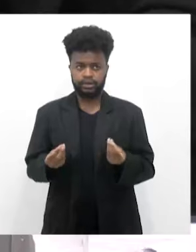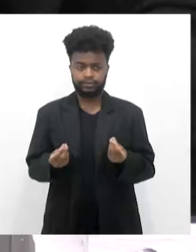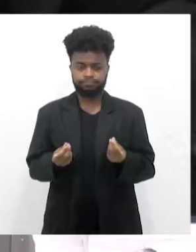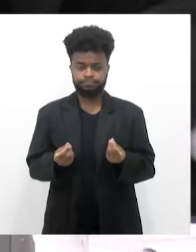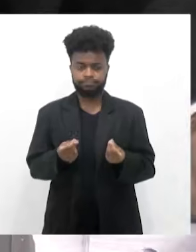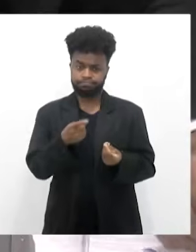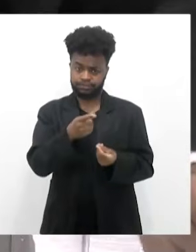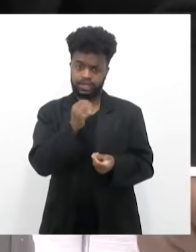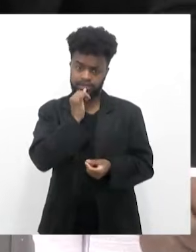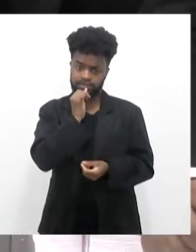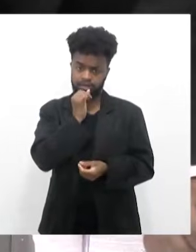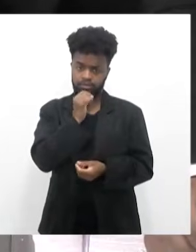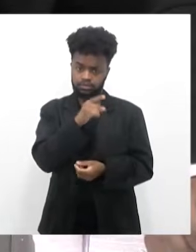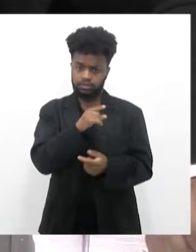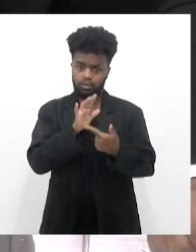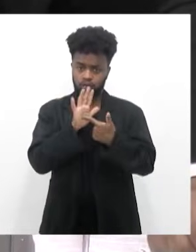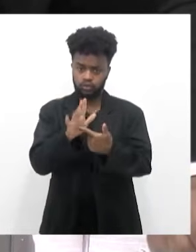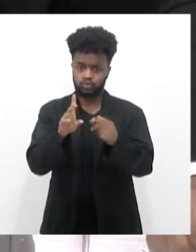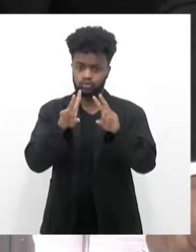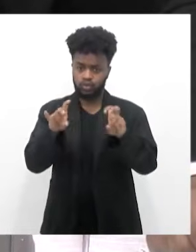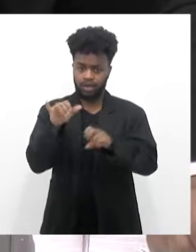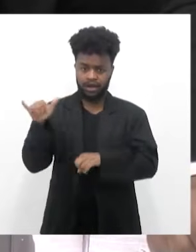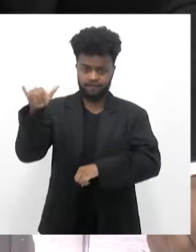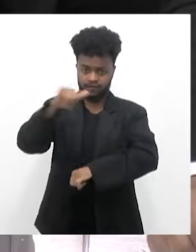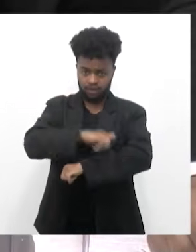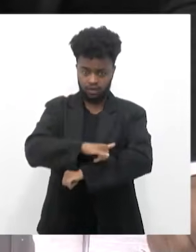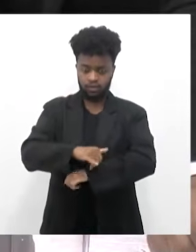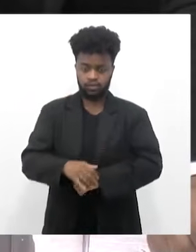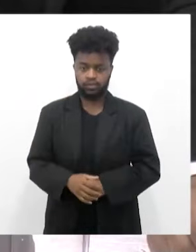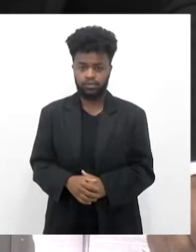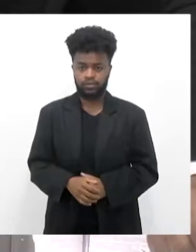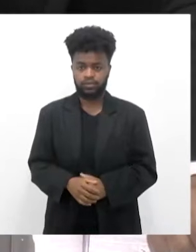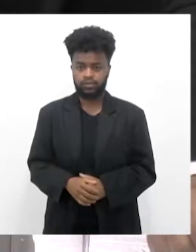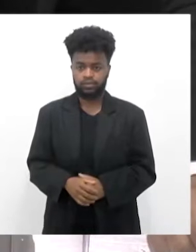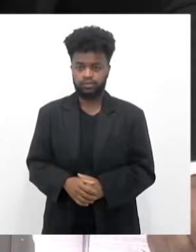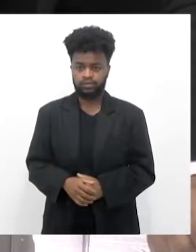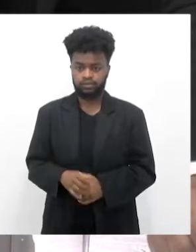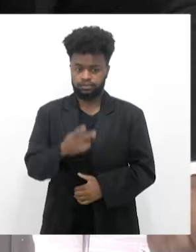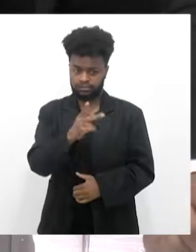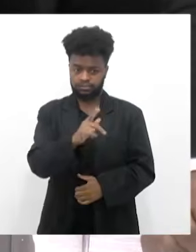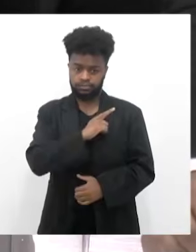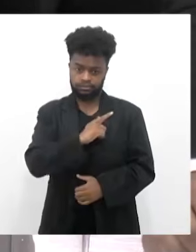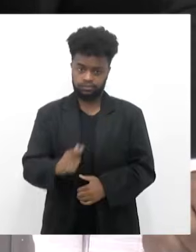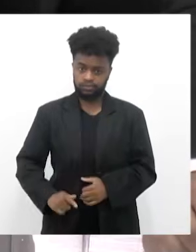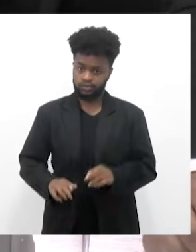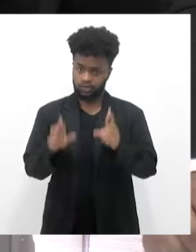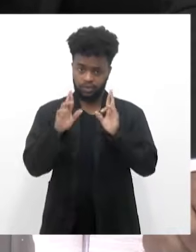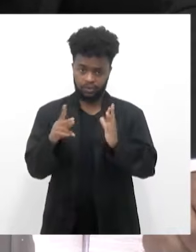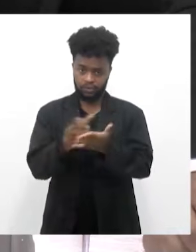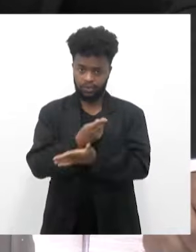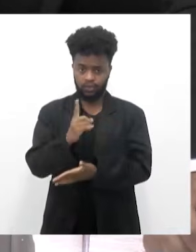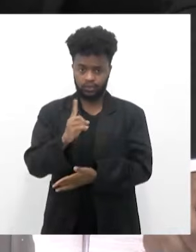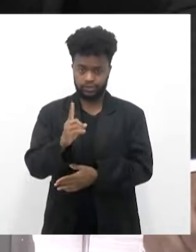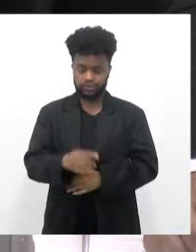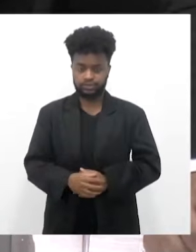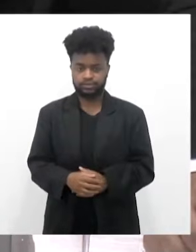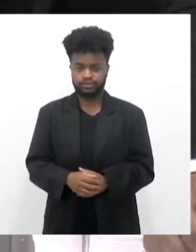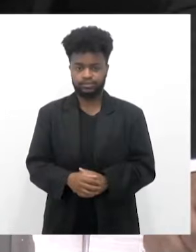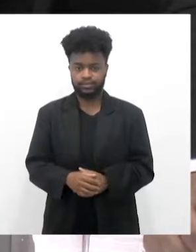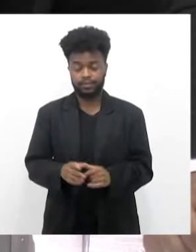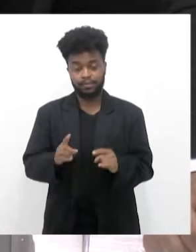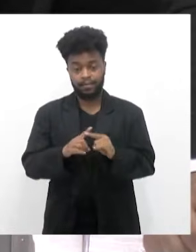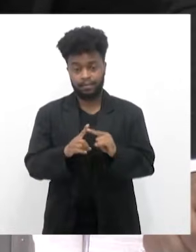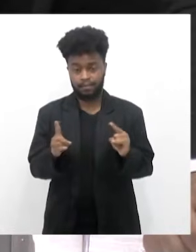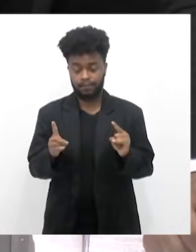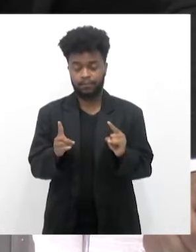vosso exemplo da queda do avião do governador. Espero que nada disso aconteça, mas, de qualquer